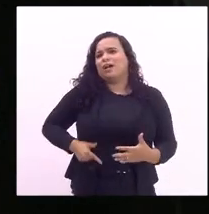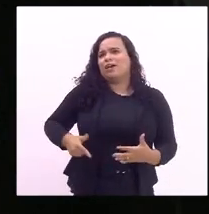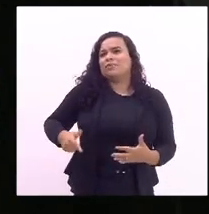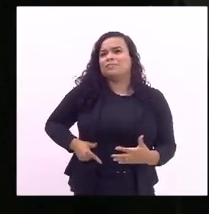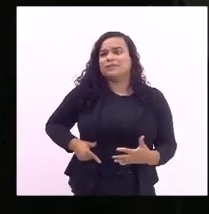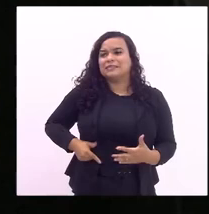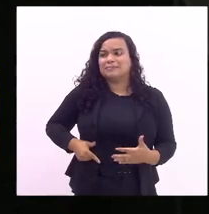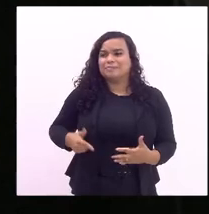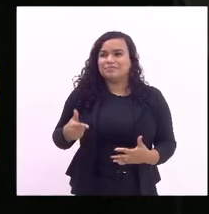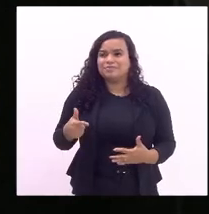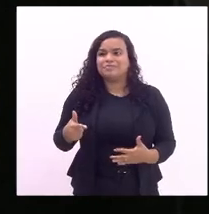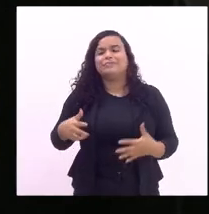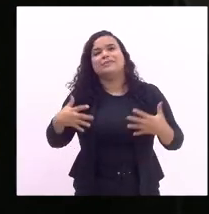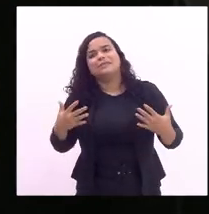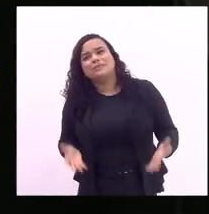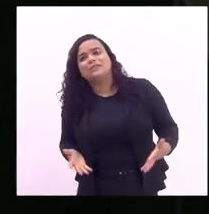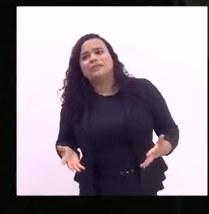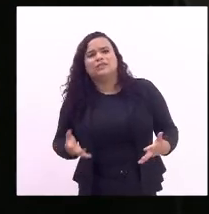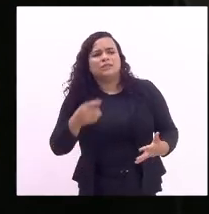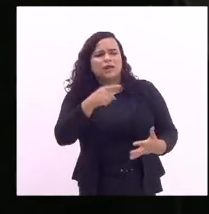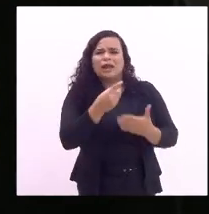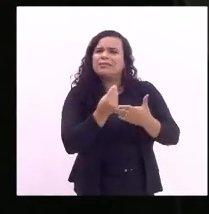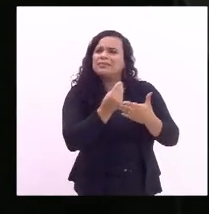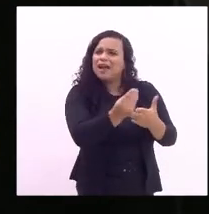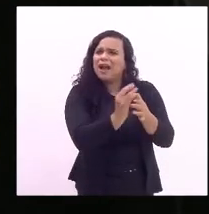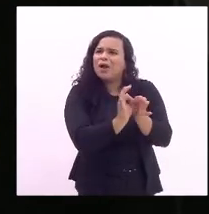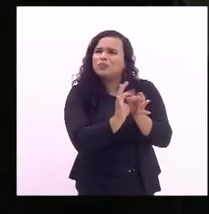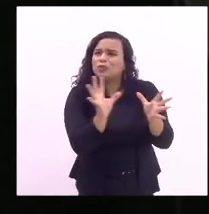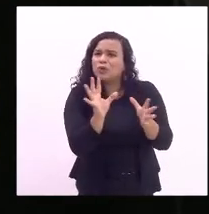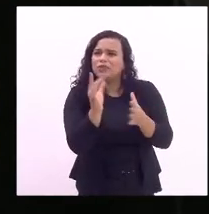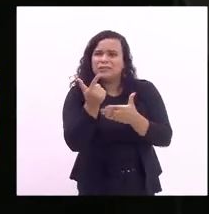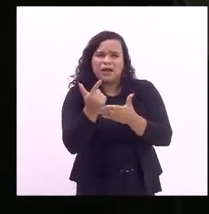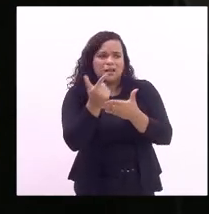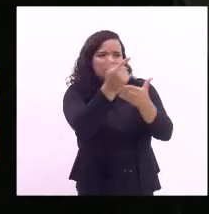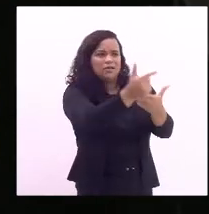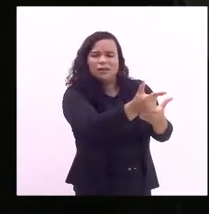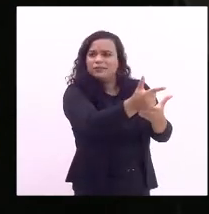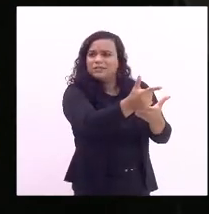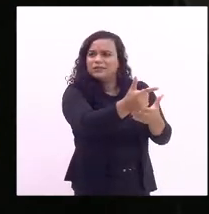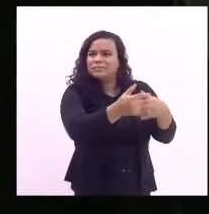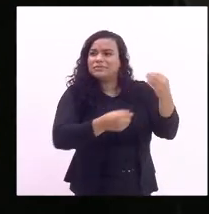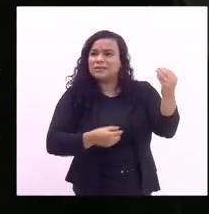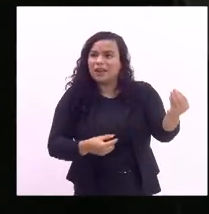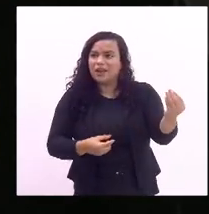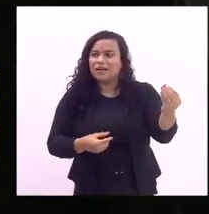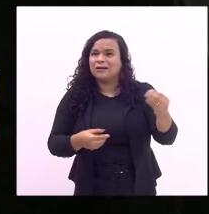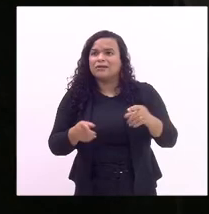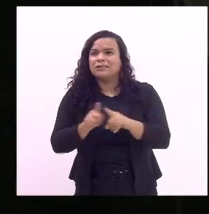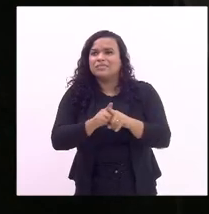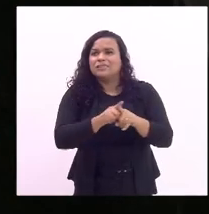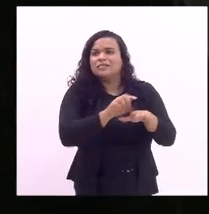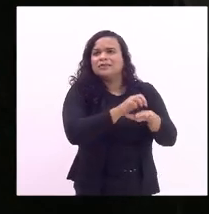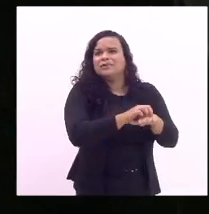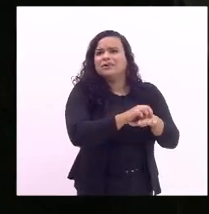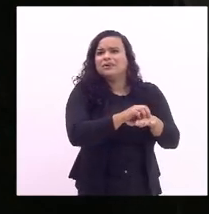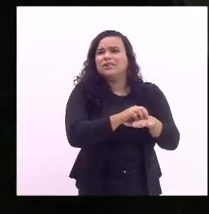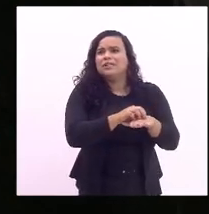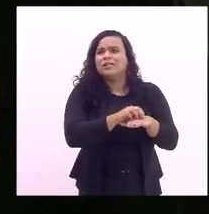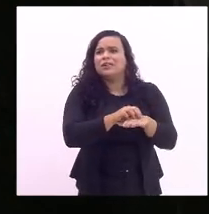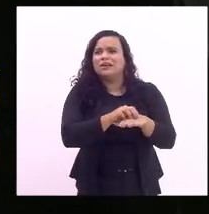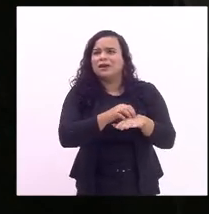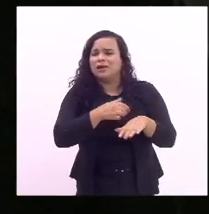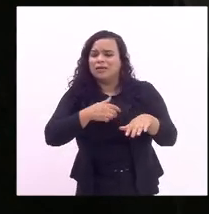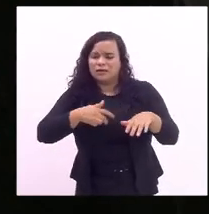Então, ela autoriza a posse e o porte para o transporte entre a